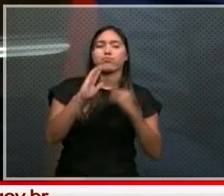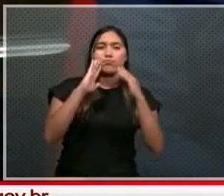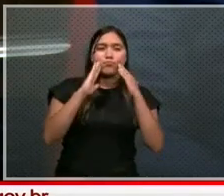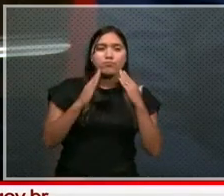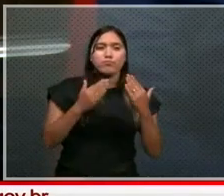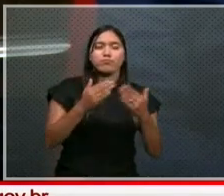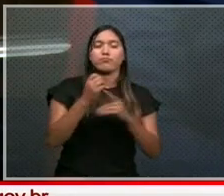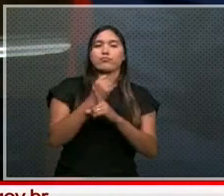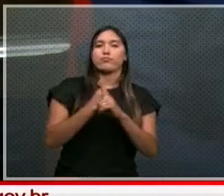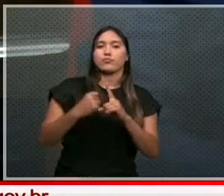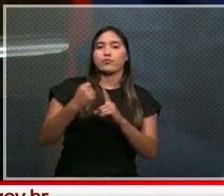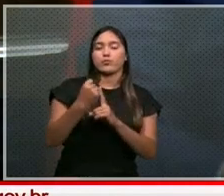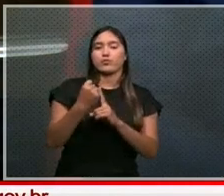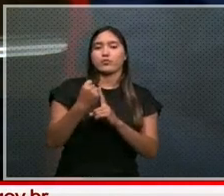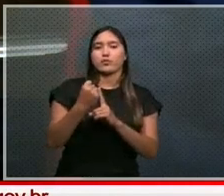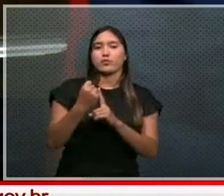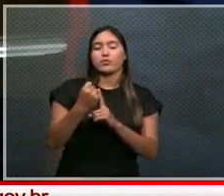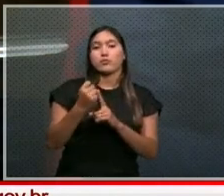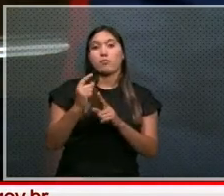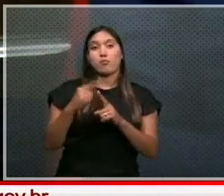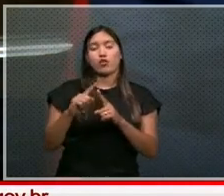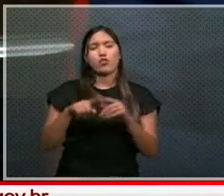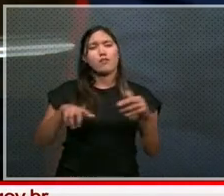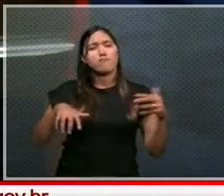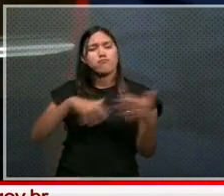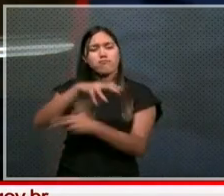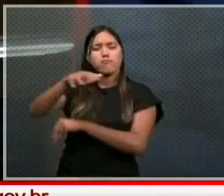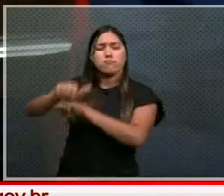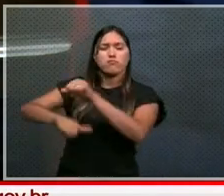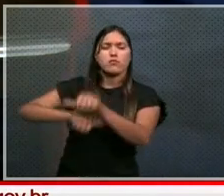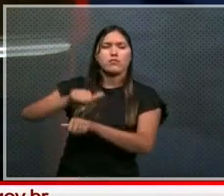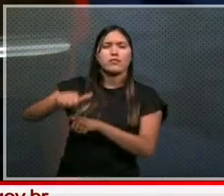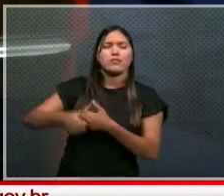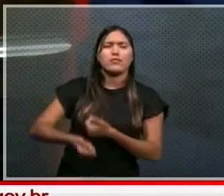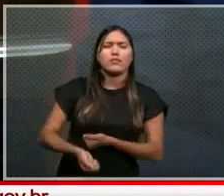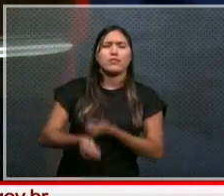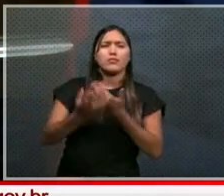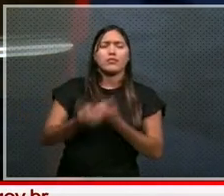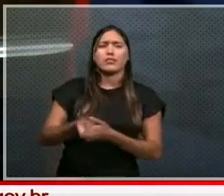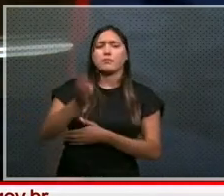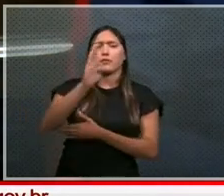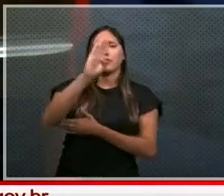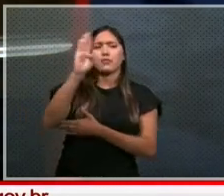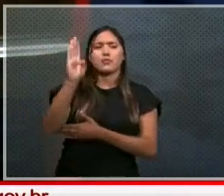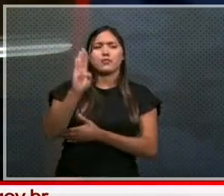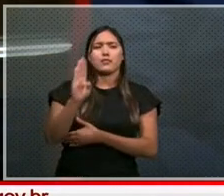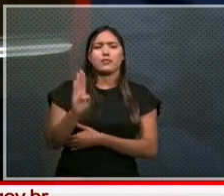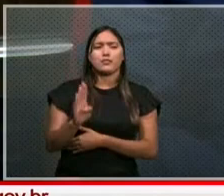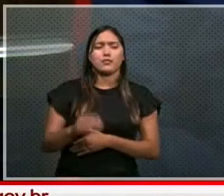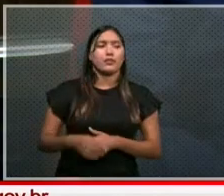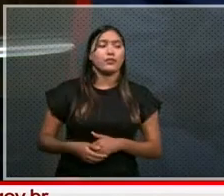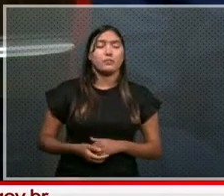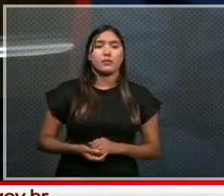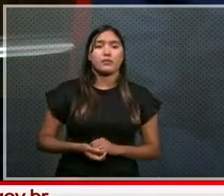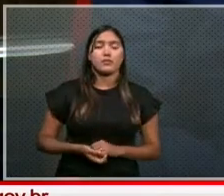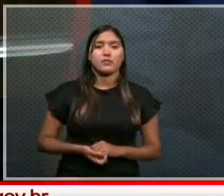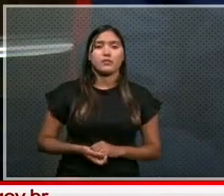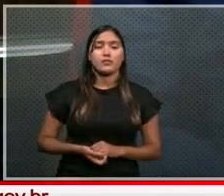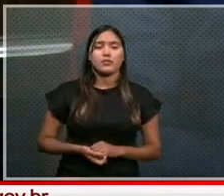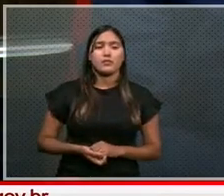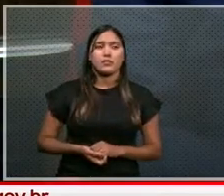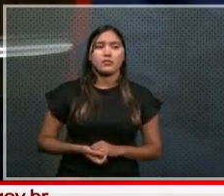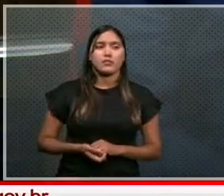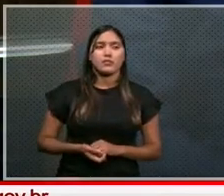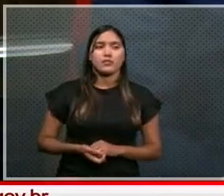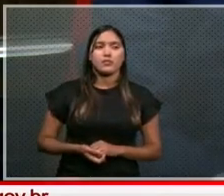a sociedade por meio da revolução feita na produção Brasileira de alimentos a Embrapa